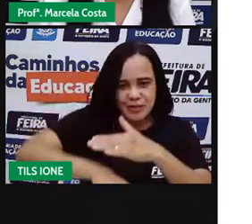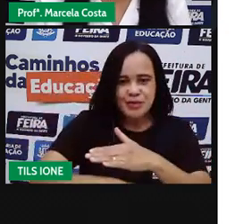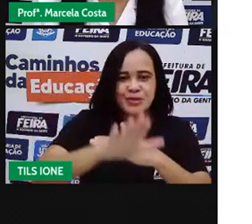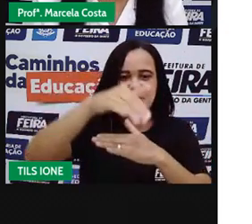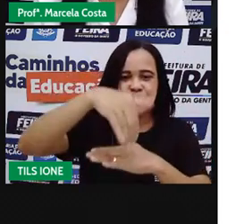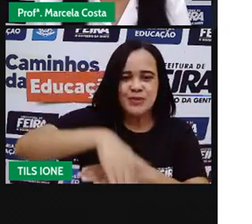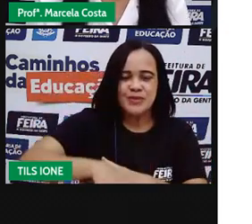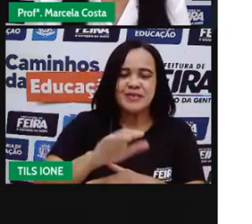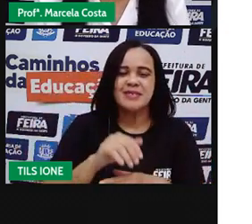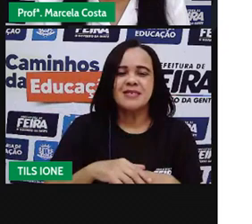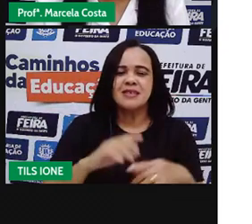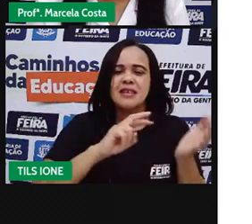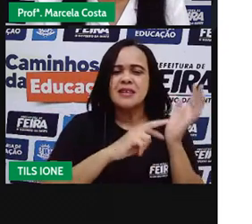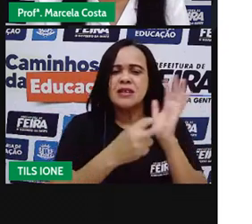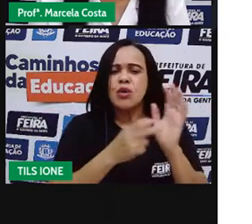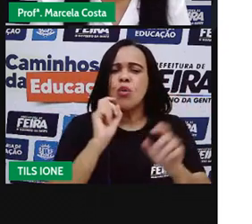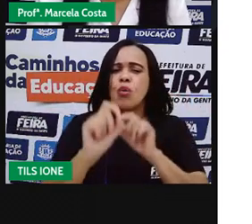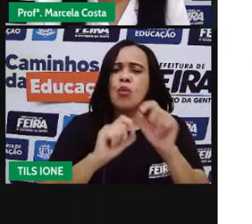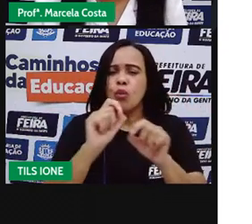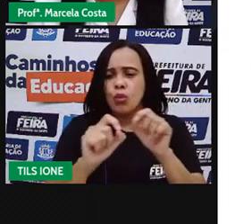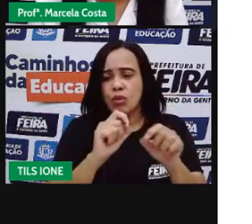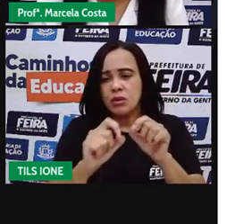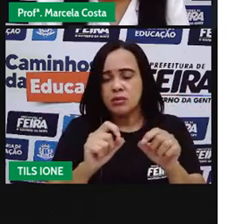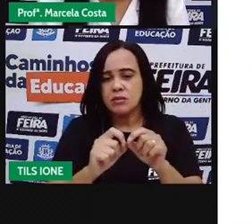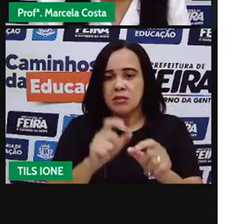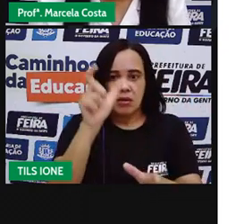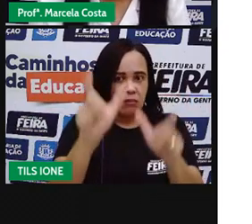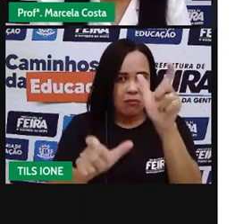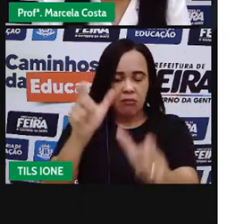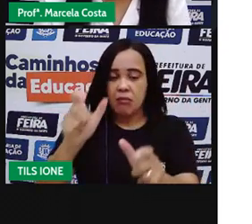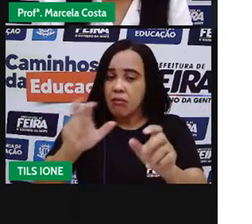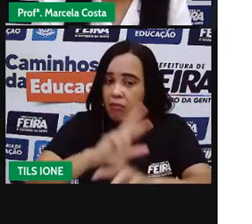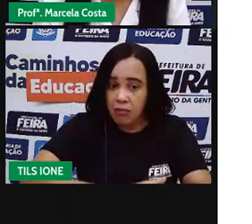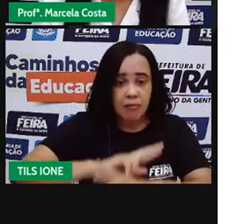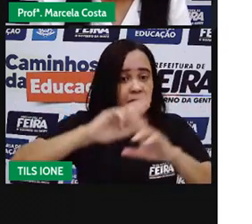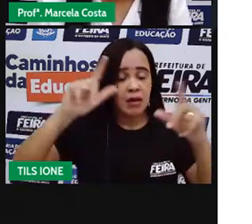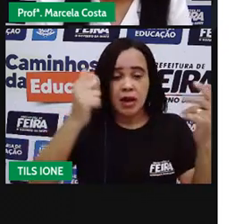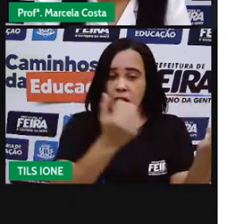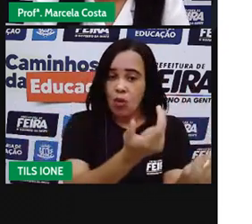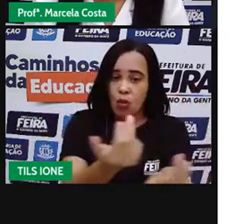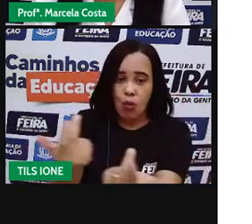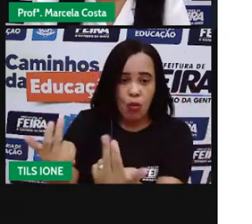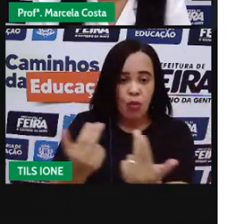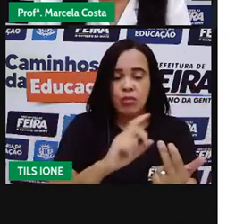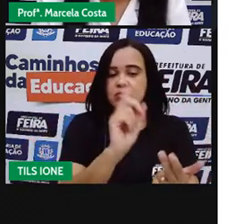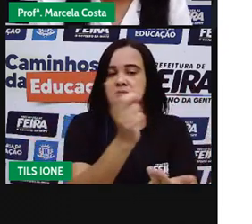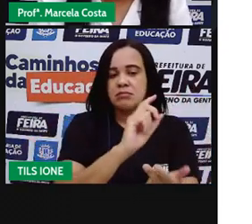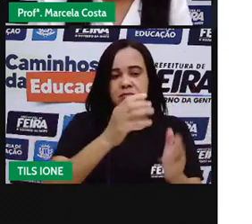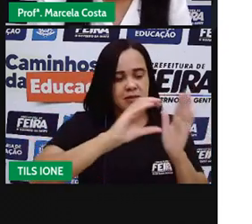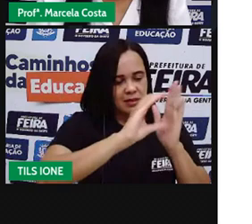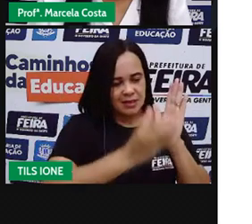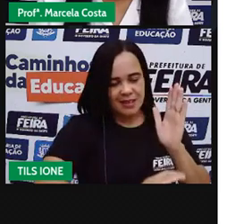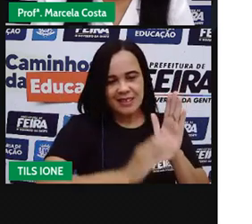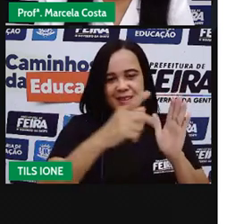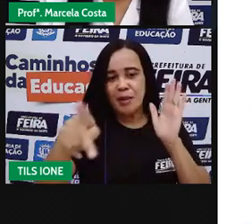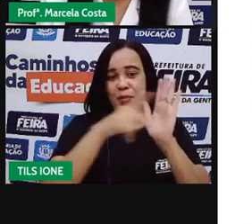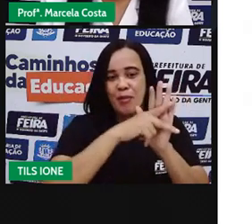que significa justamente não ser igual, né? Ter uma característica